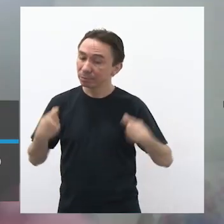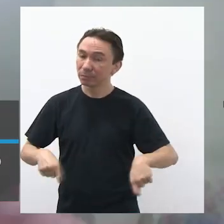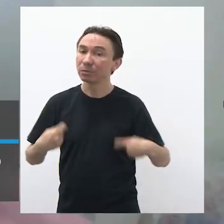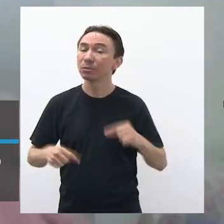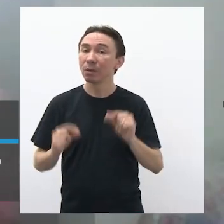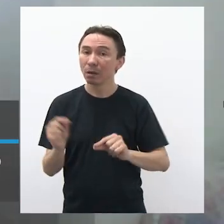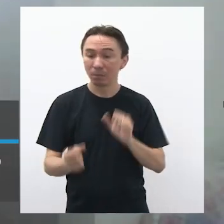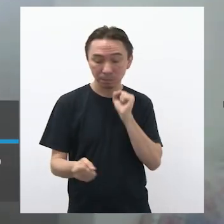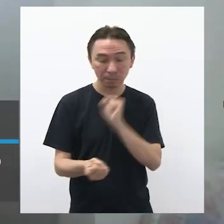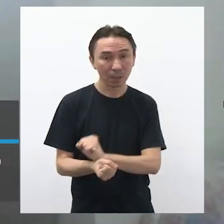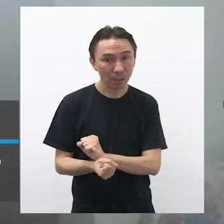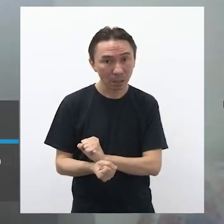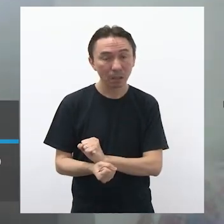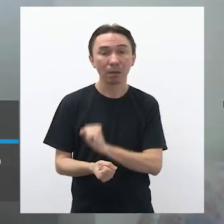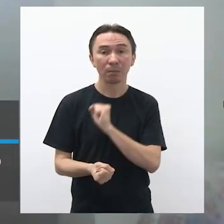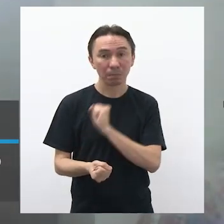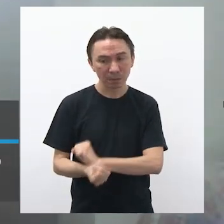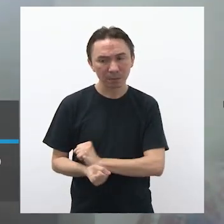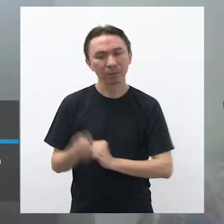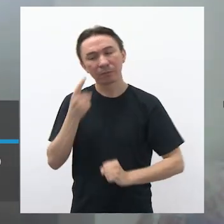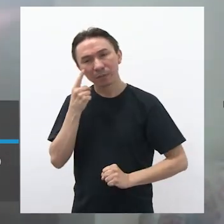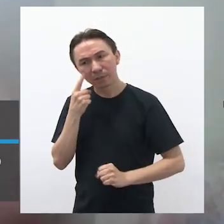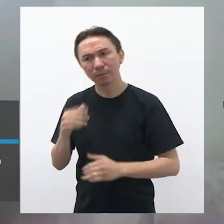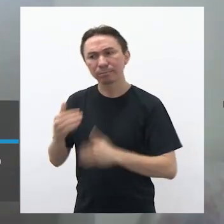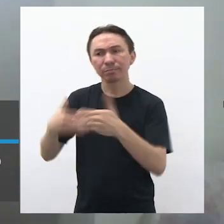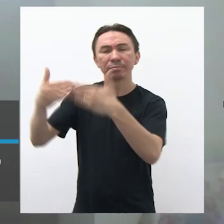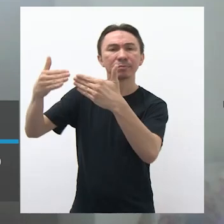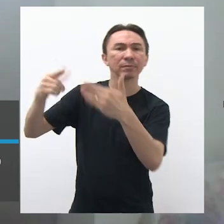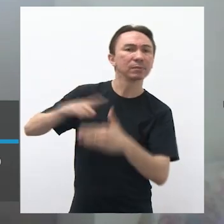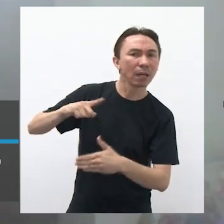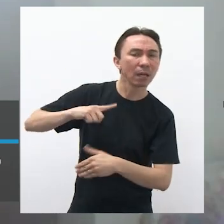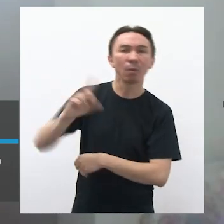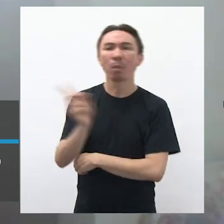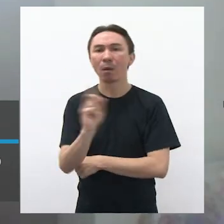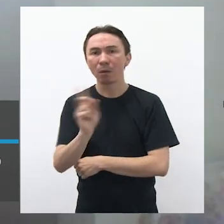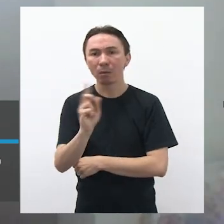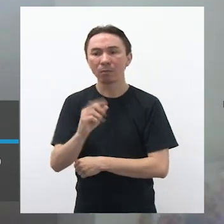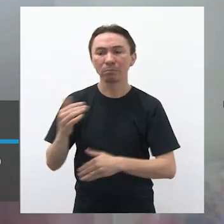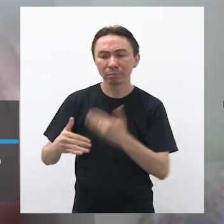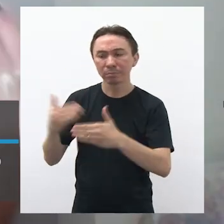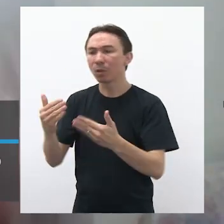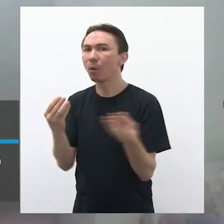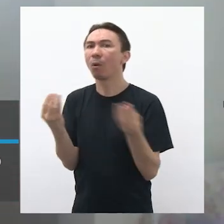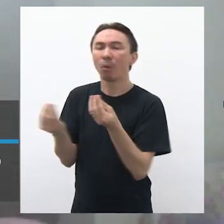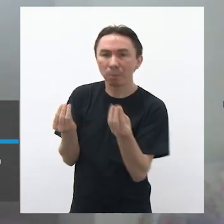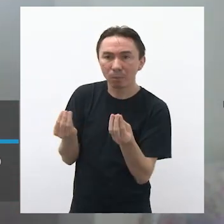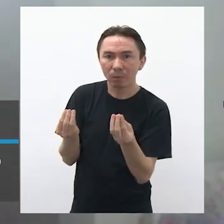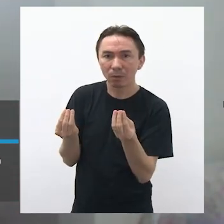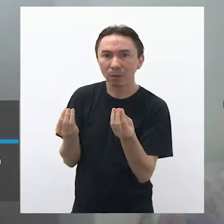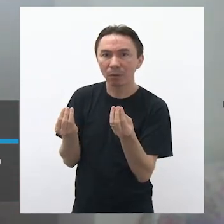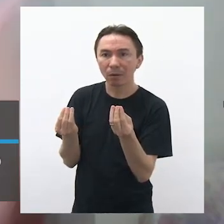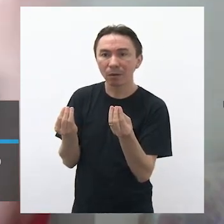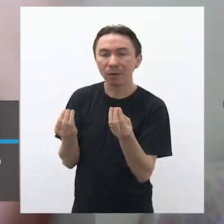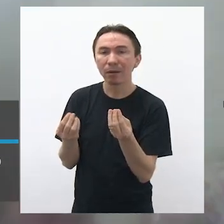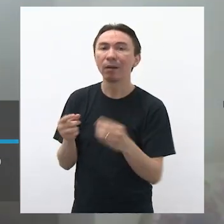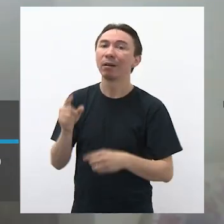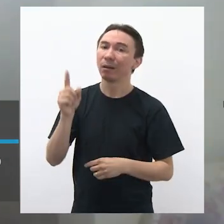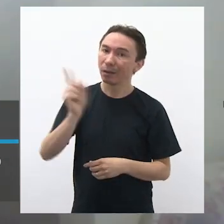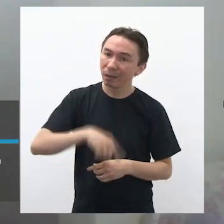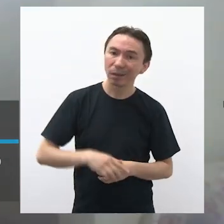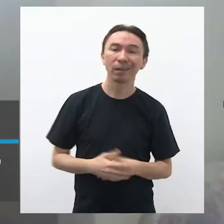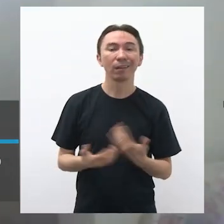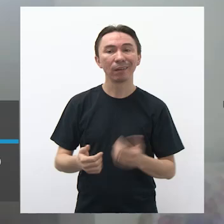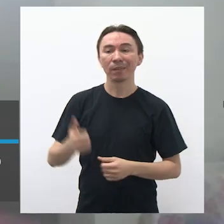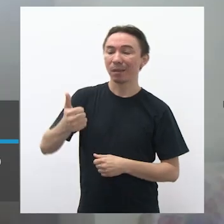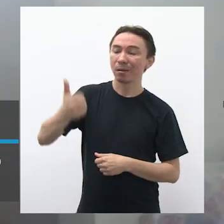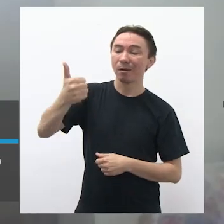está ou não acontecendo e de que forma ele está acontecendo, que é o nosso processo de